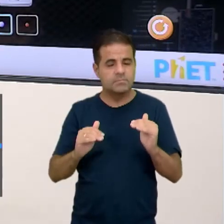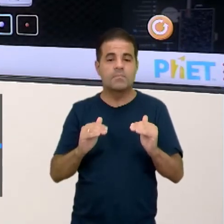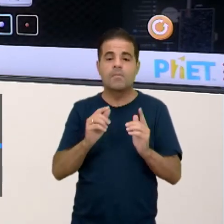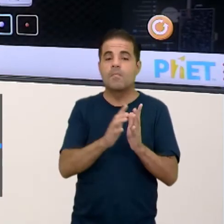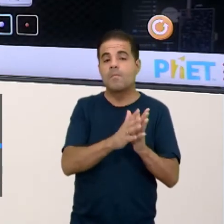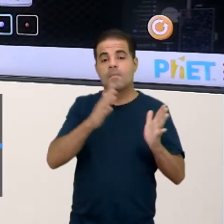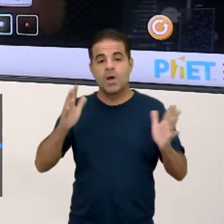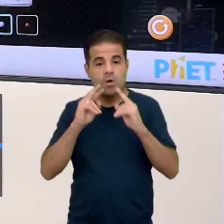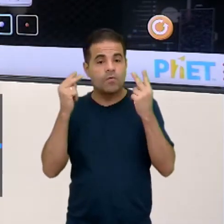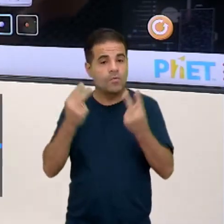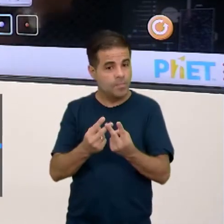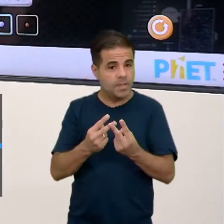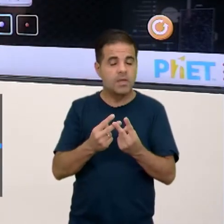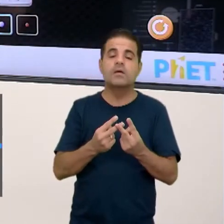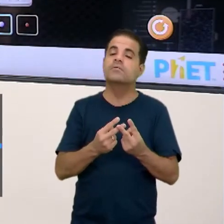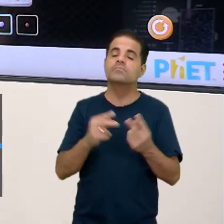volume,